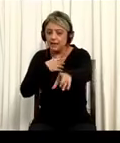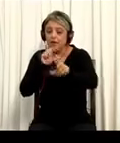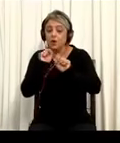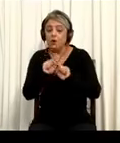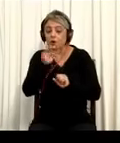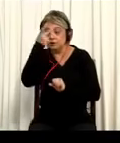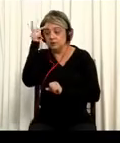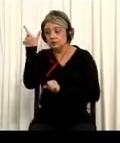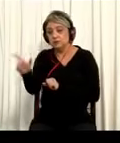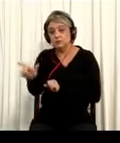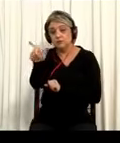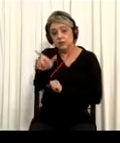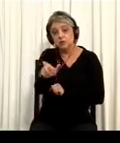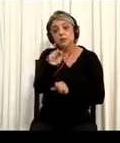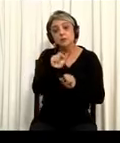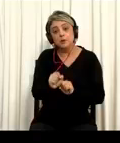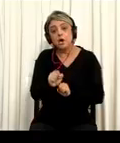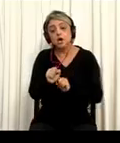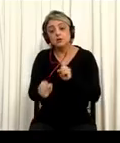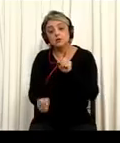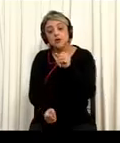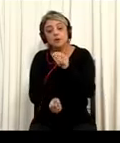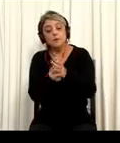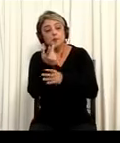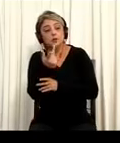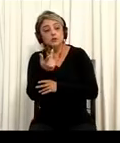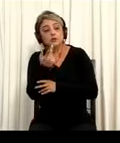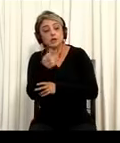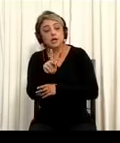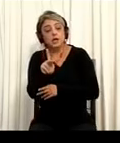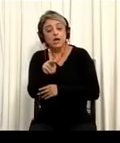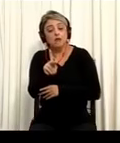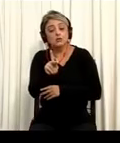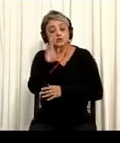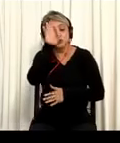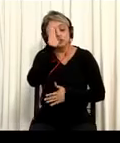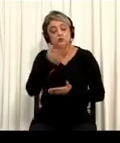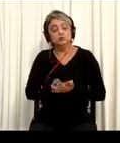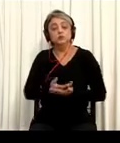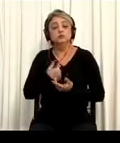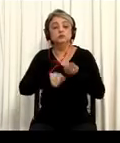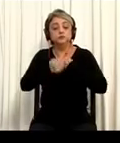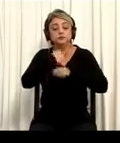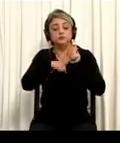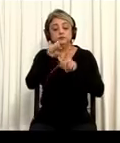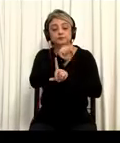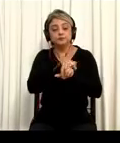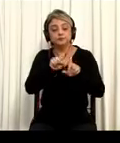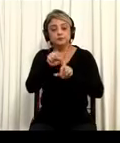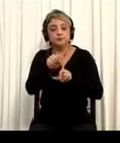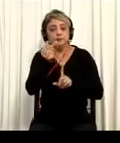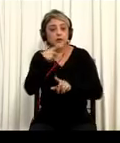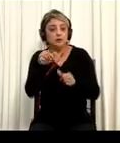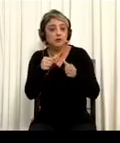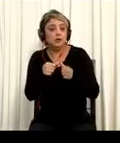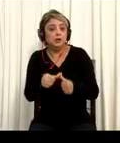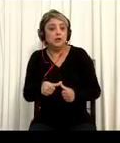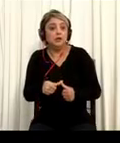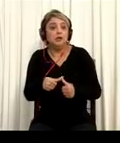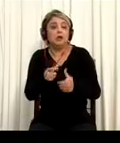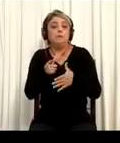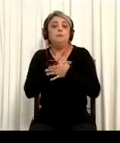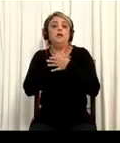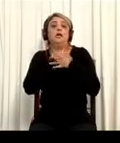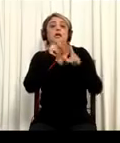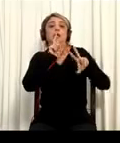essas pessoas possam produzir a sua emancipação econômica, social, para não ficar aí